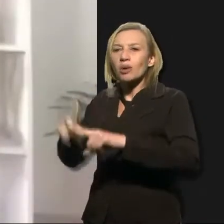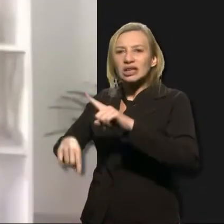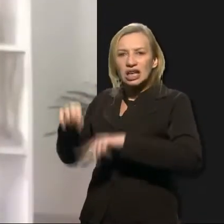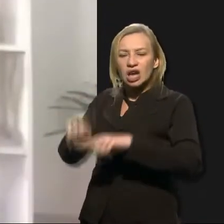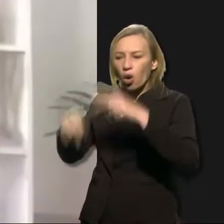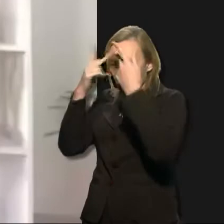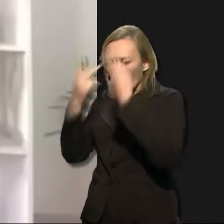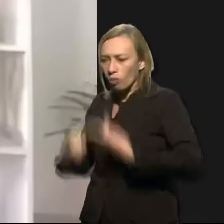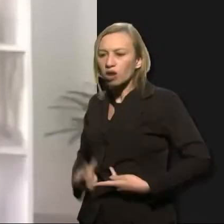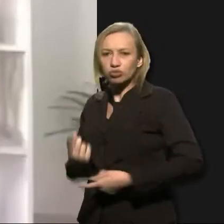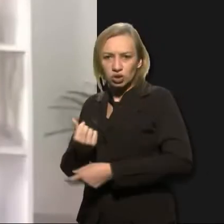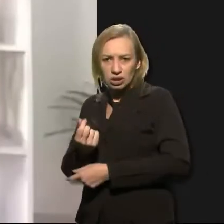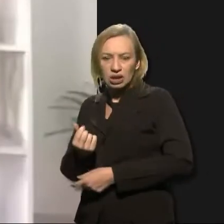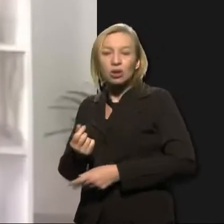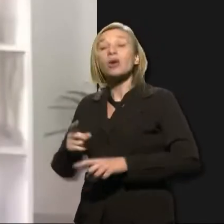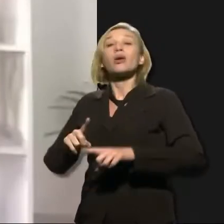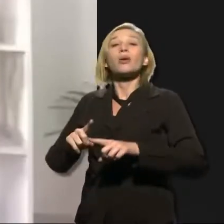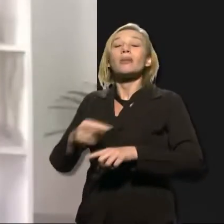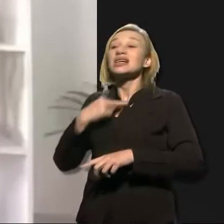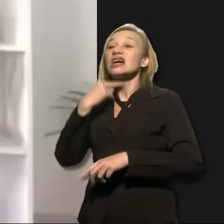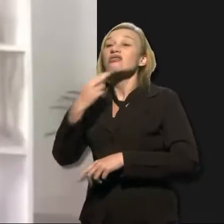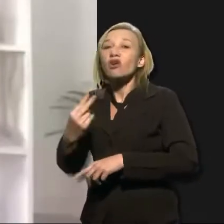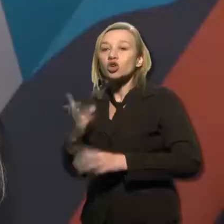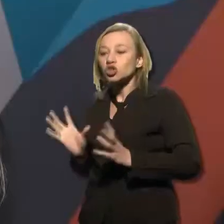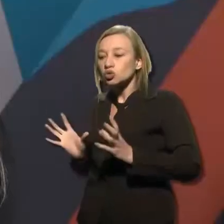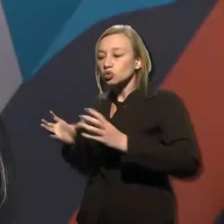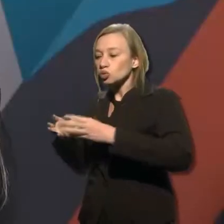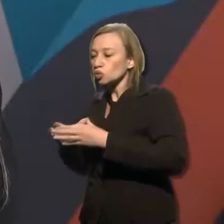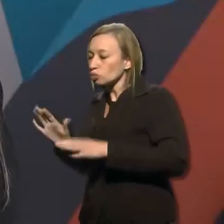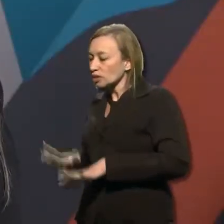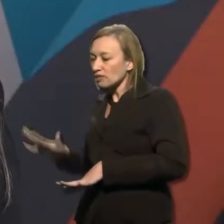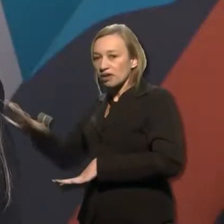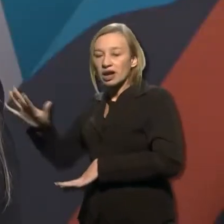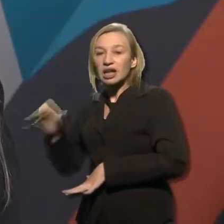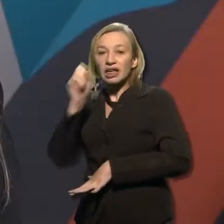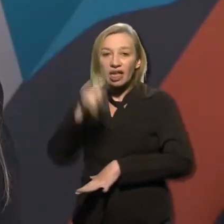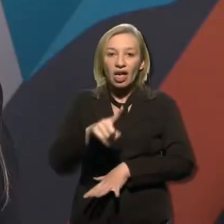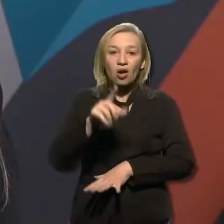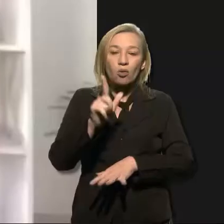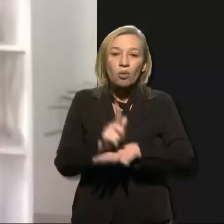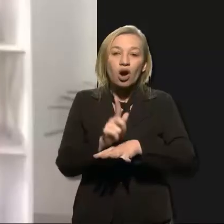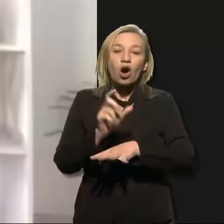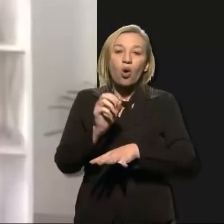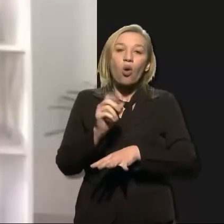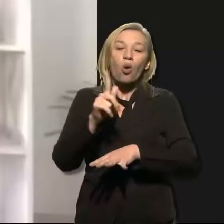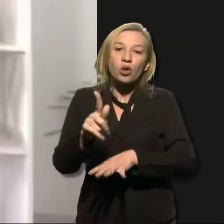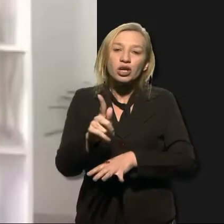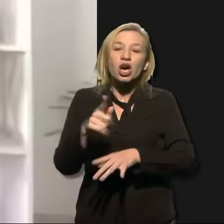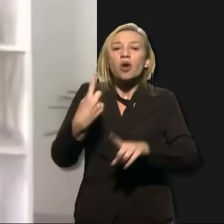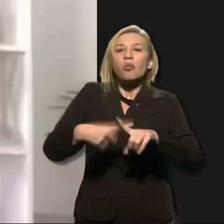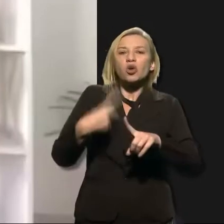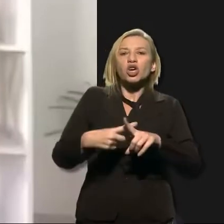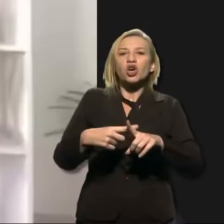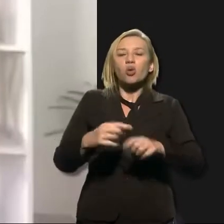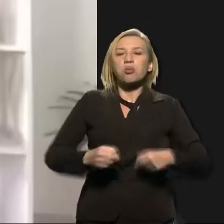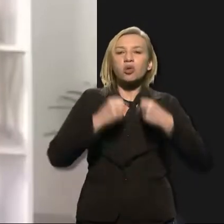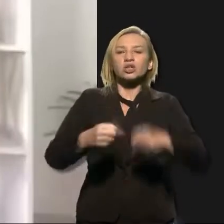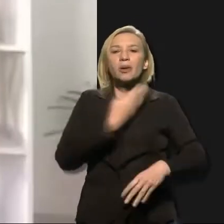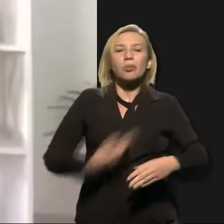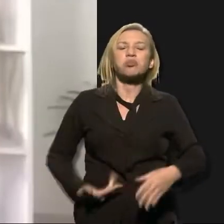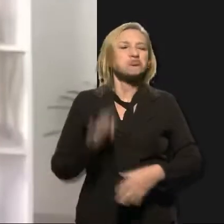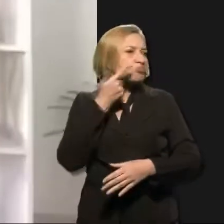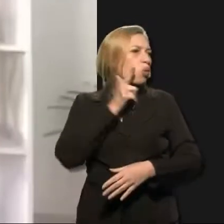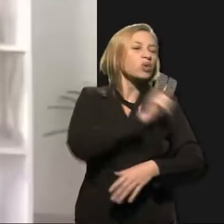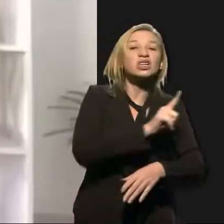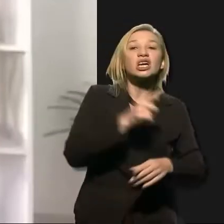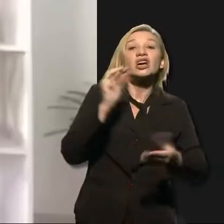mesmo material, enfim, financeiro para fazer isso, se o Voz da Comunidade, que é uma ONG, consegue fazer isso, por que o poder